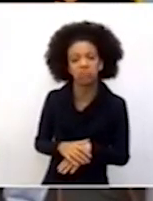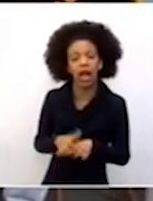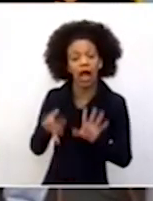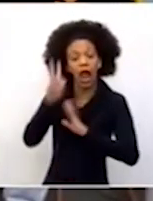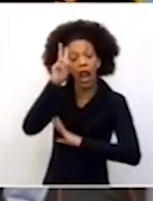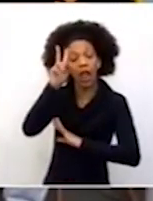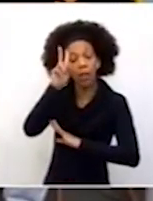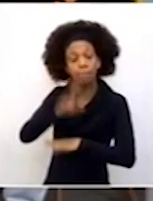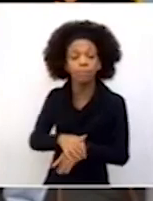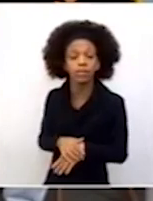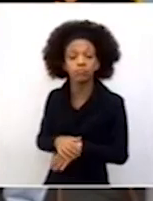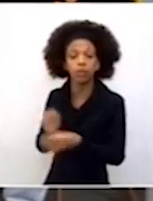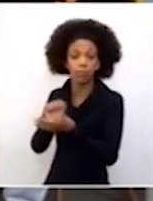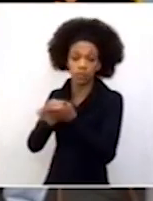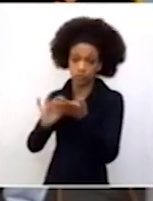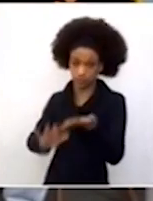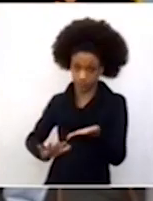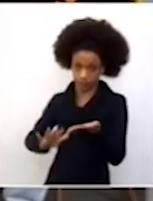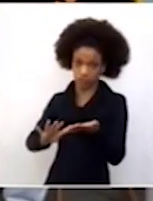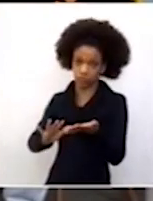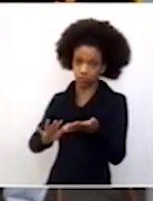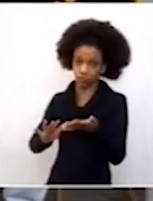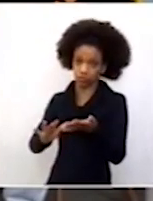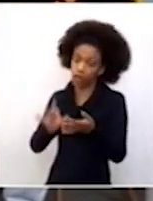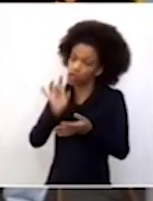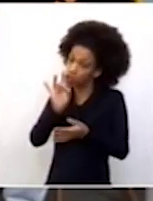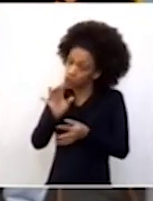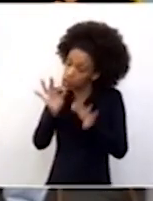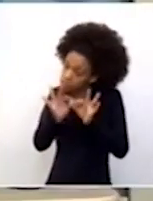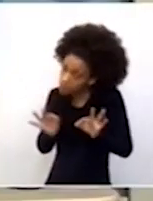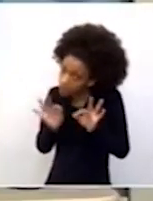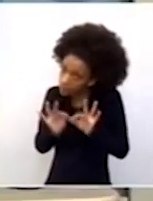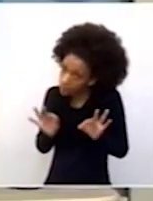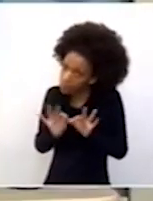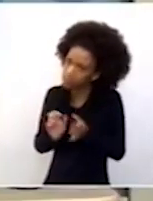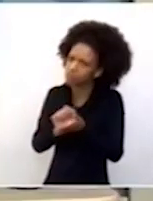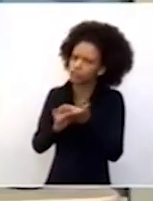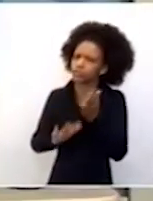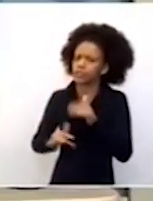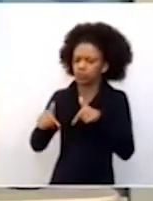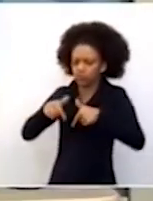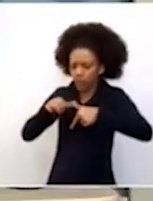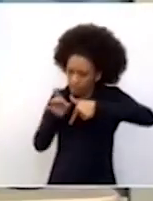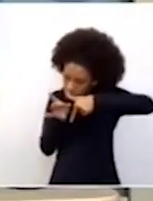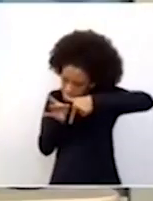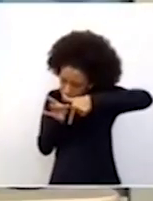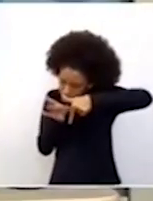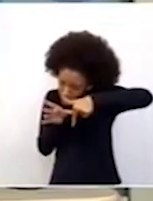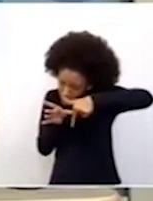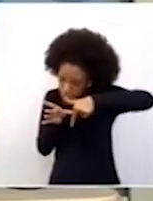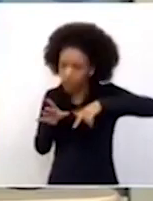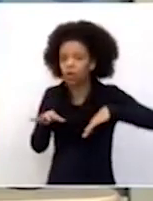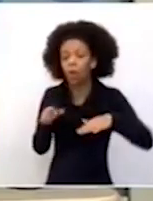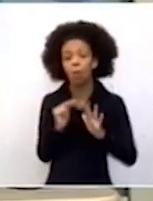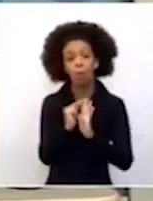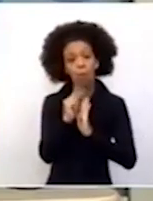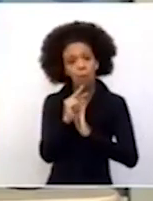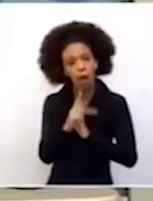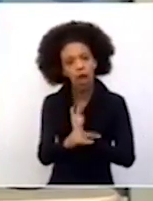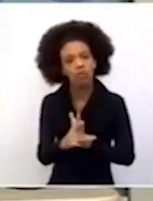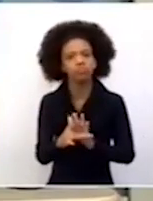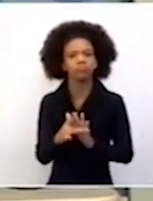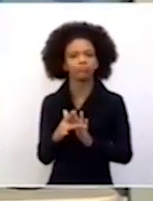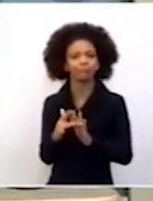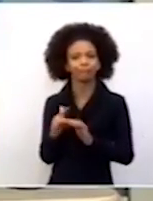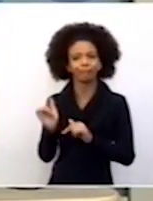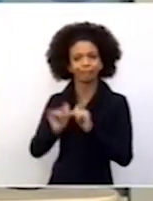Lembrando que é uma atividade, né, nós estamos destacando uma atividade simples, né, uma atividade de chute a gol, você vendo quantos elementos, objetos de